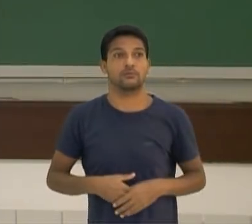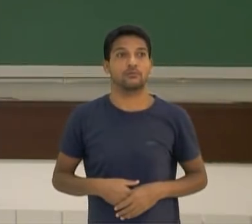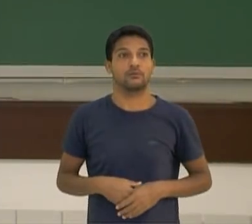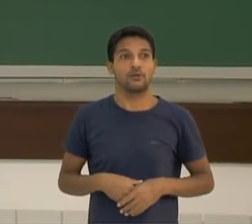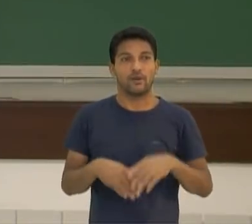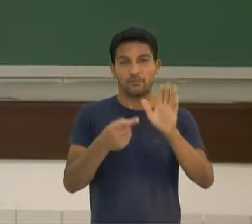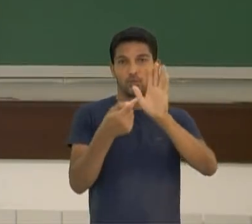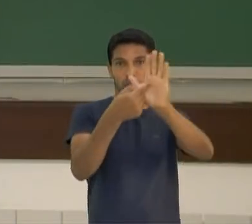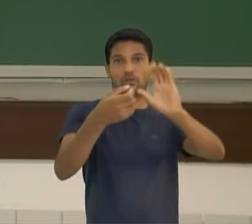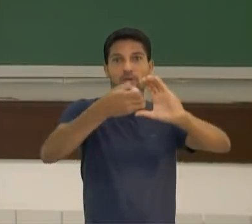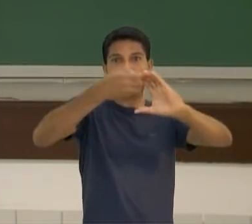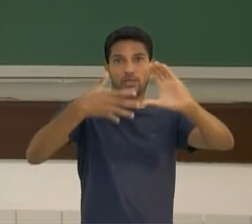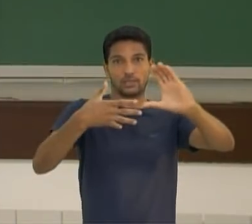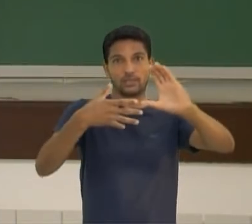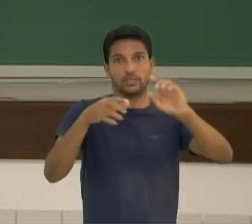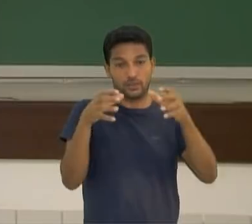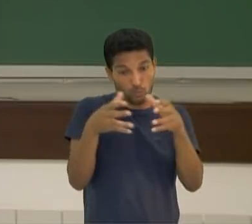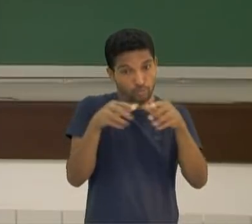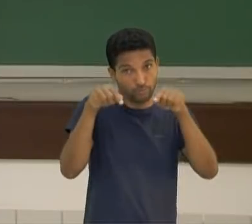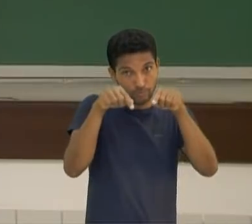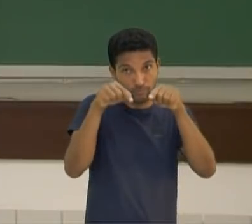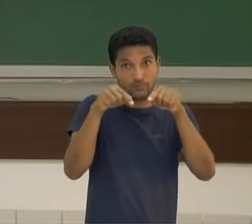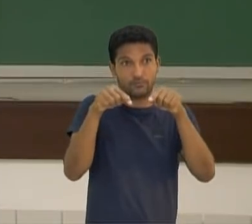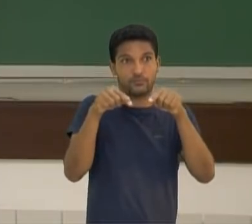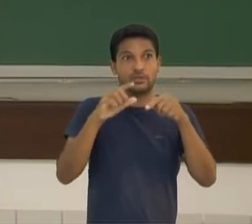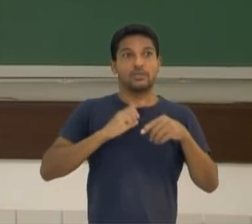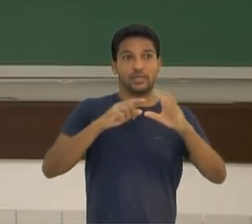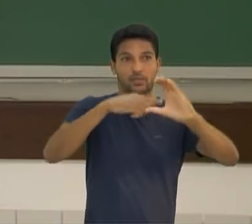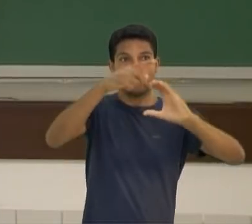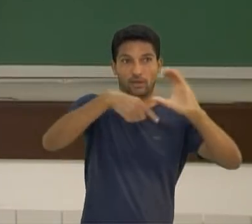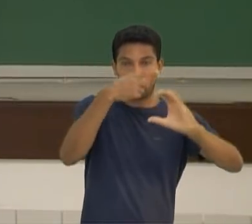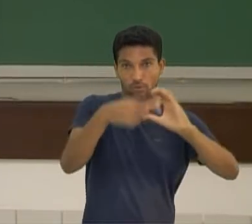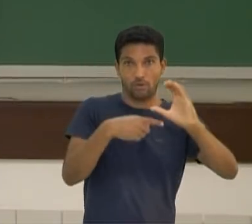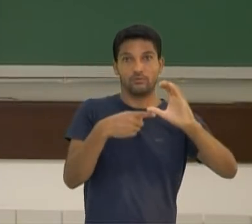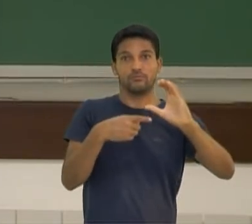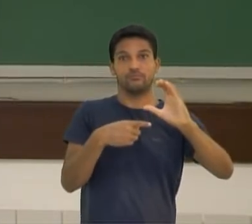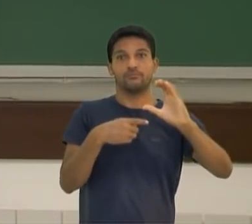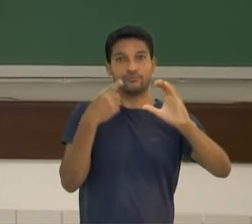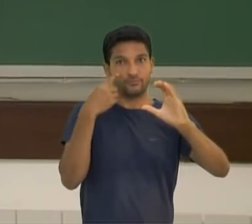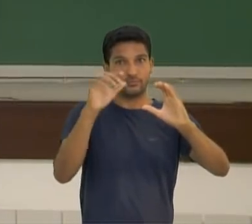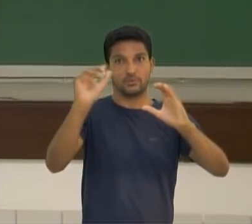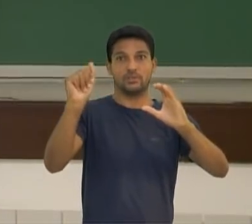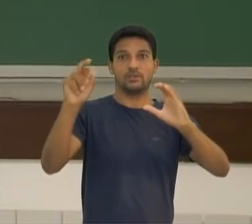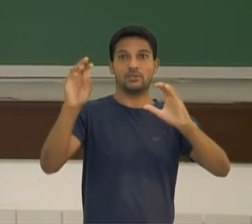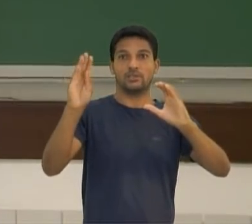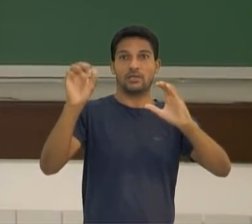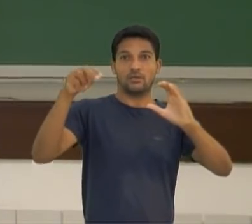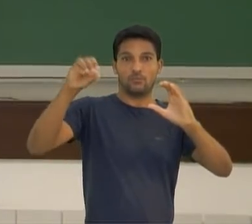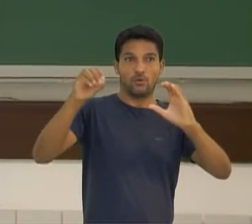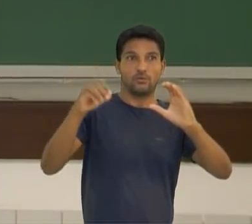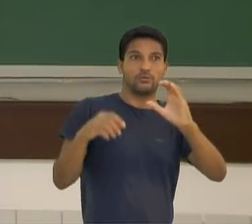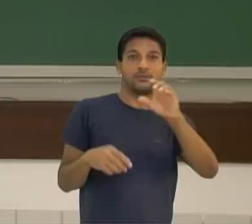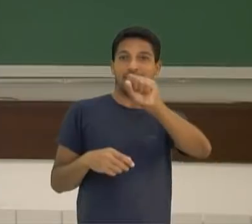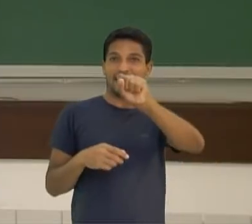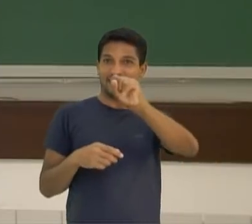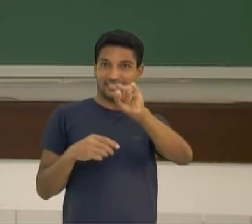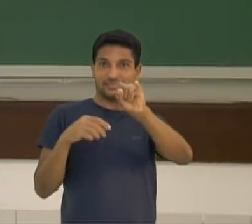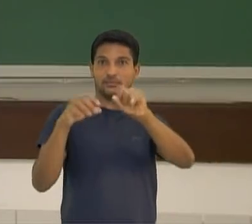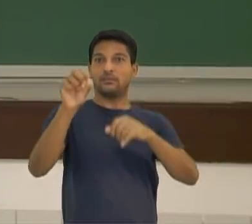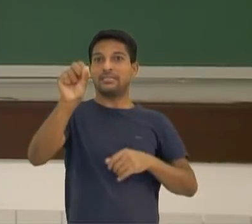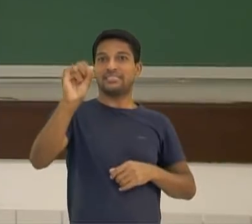das características, né? Nós temos lá o carbono, nós temos que faz parte dessa família também o silício,